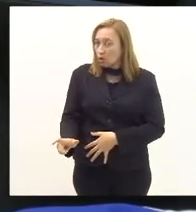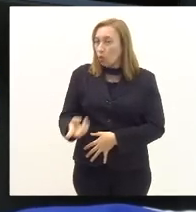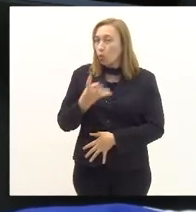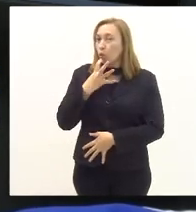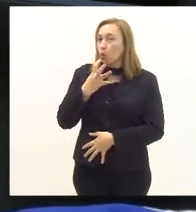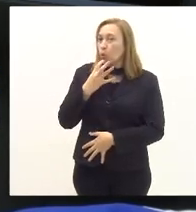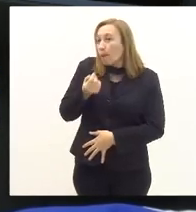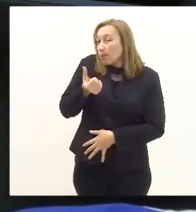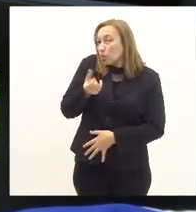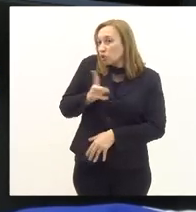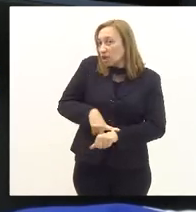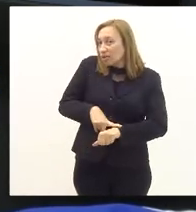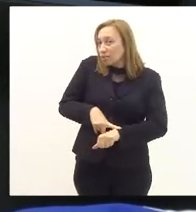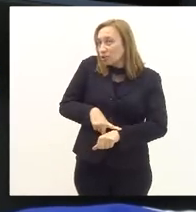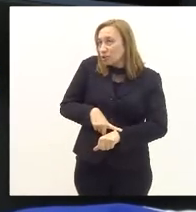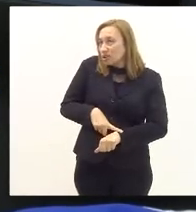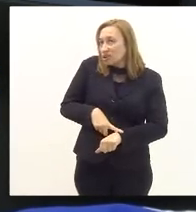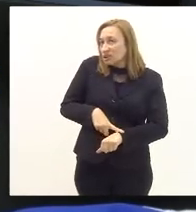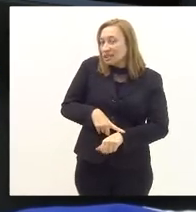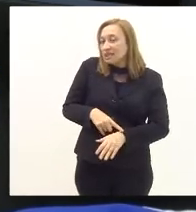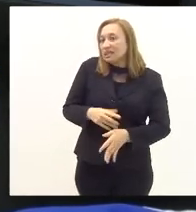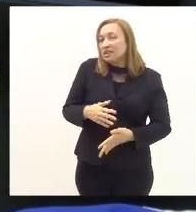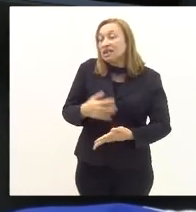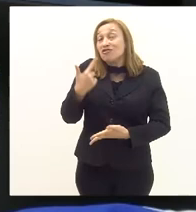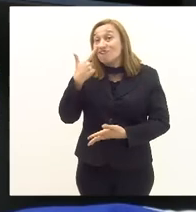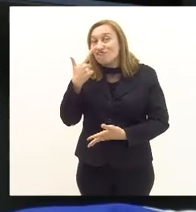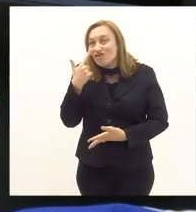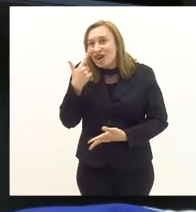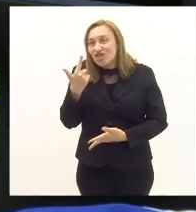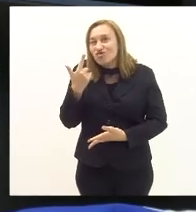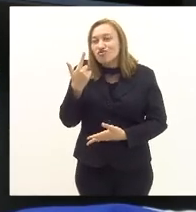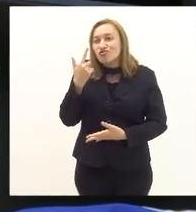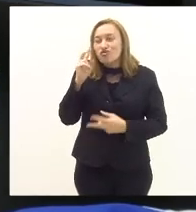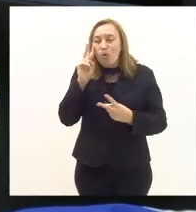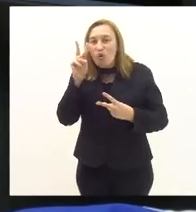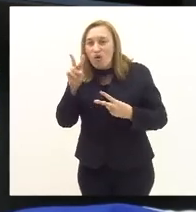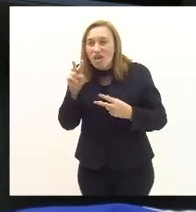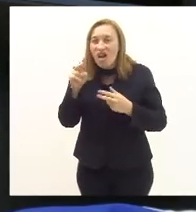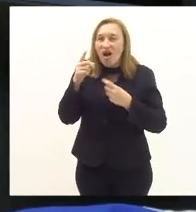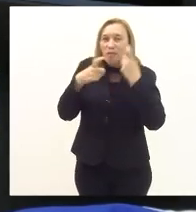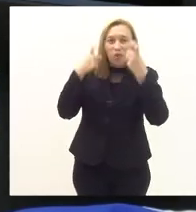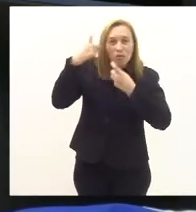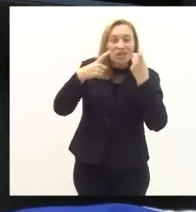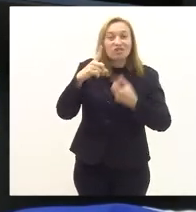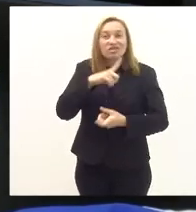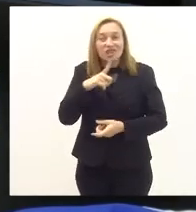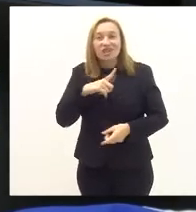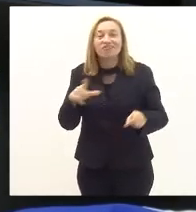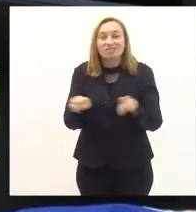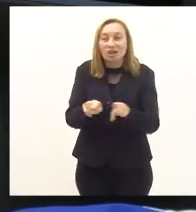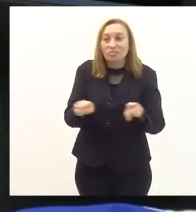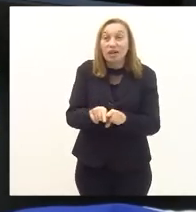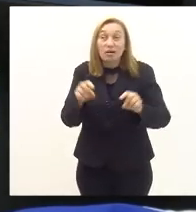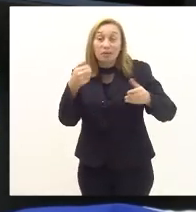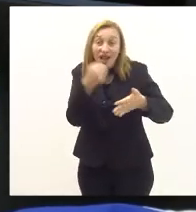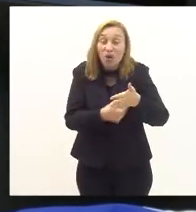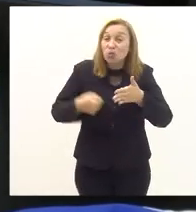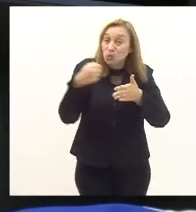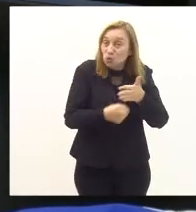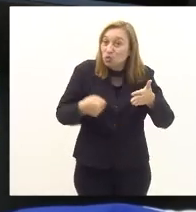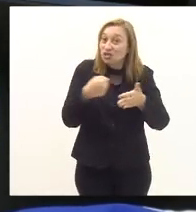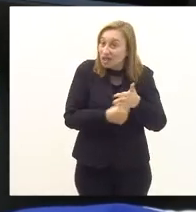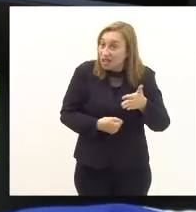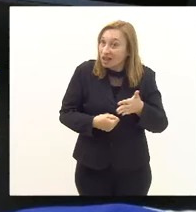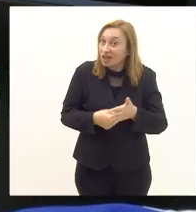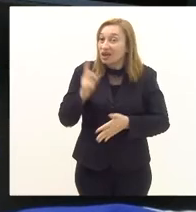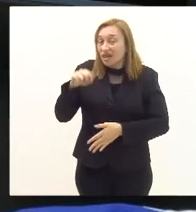conheci há pouco tempo e vejo o olhar e a preocupação que ele tem também pela causa, pela luta, e